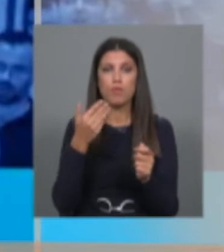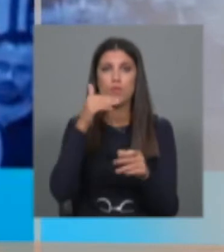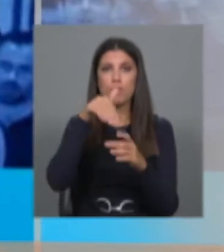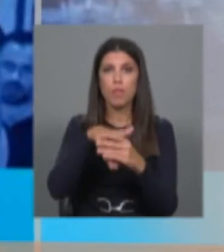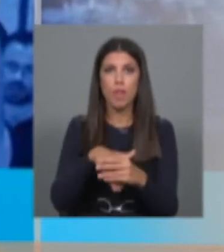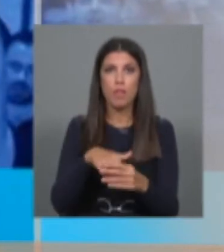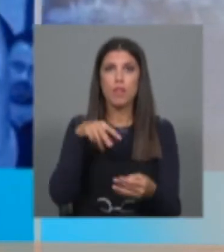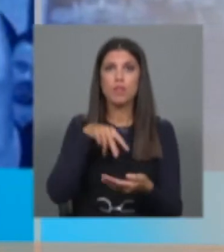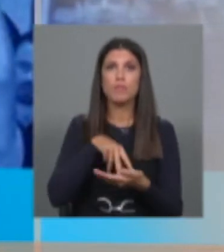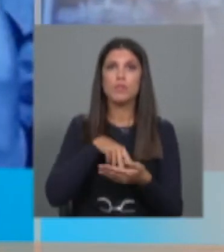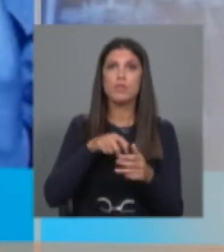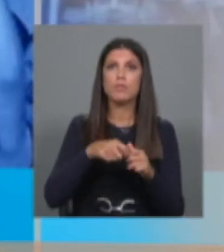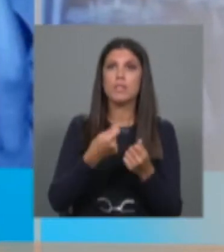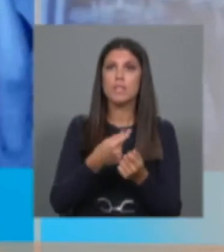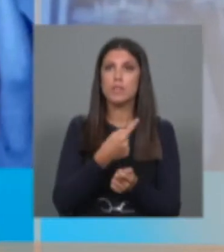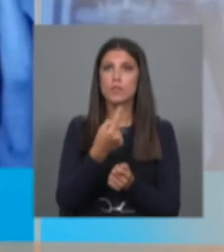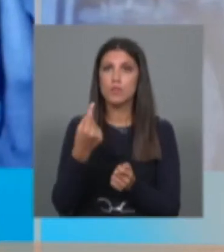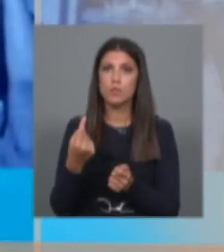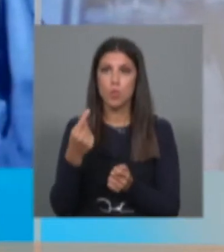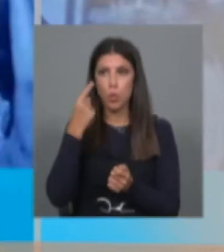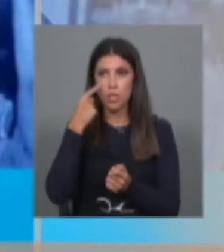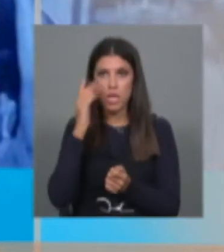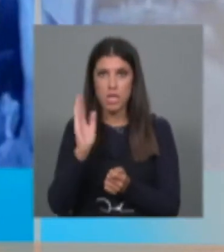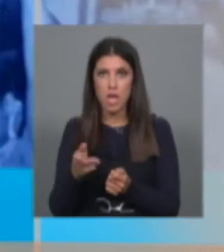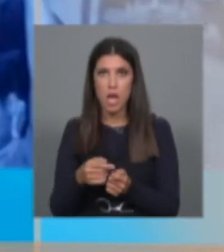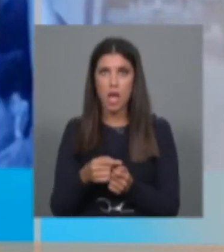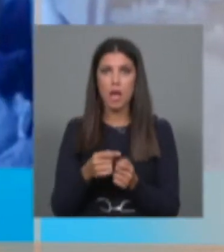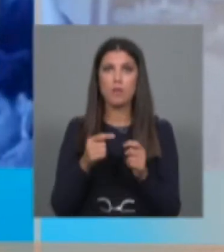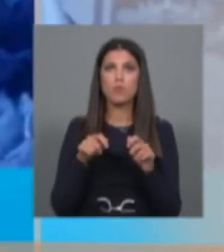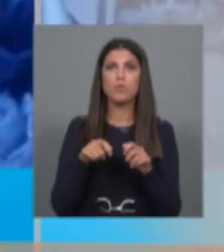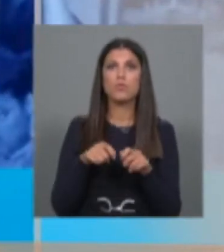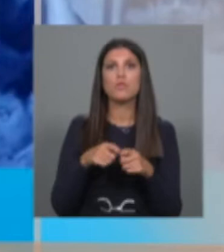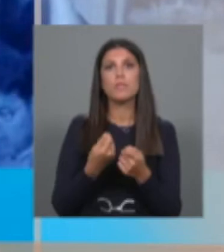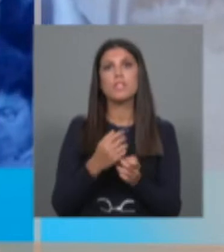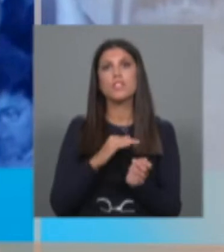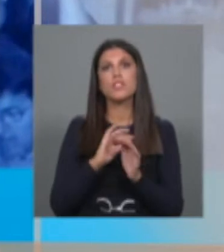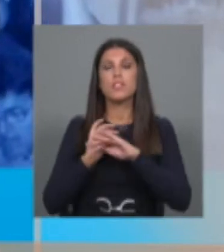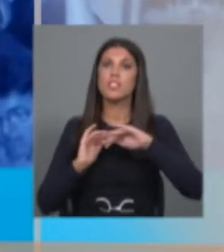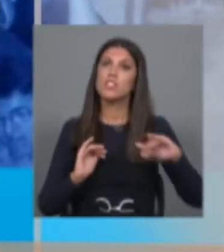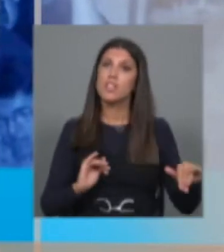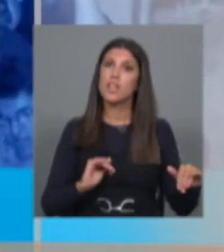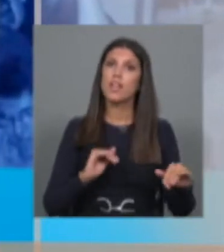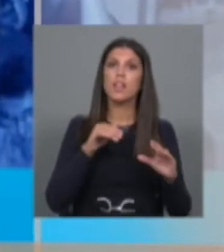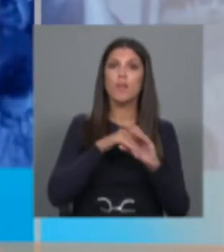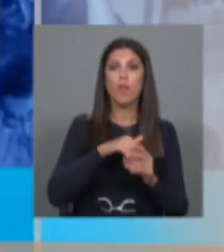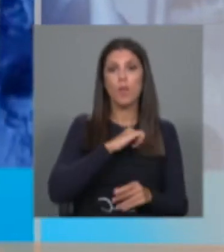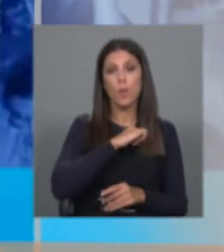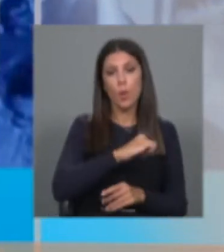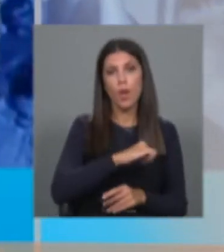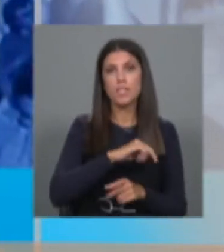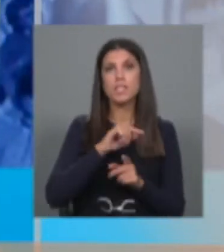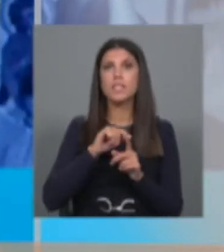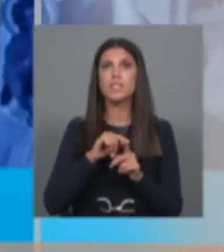dos partidos são conhecidas, ou seja, os partidos da esquerda vão votar contra,